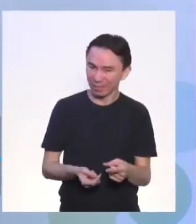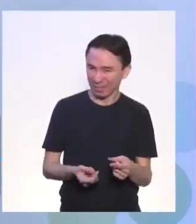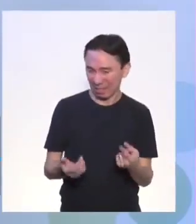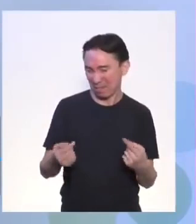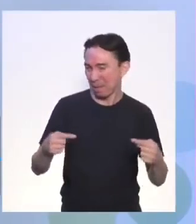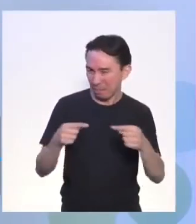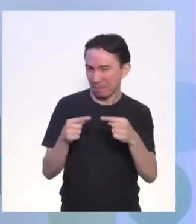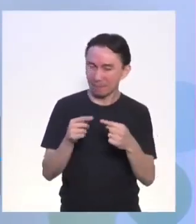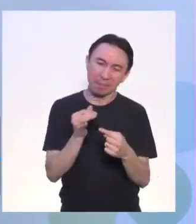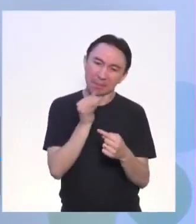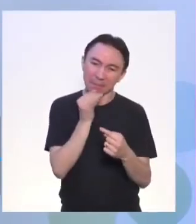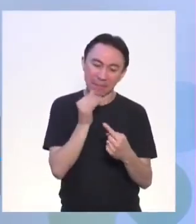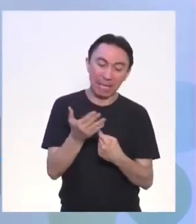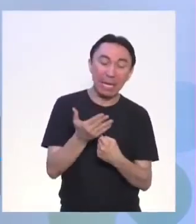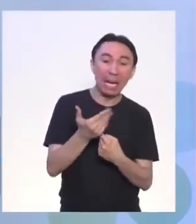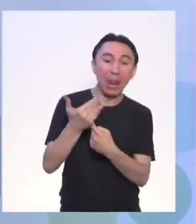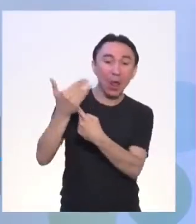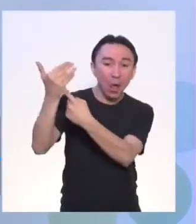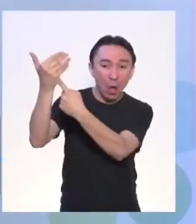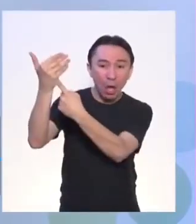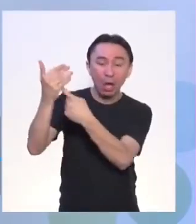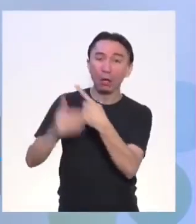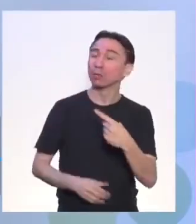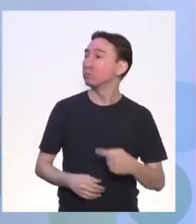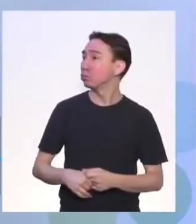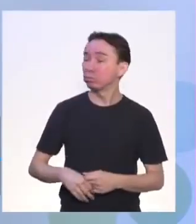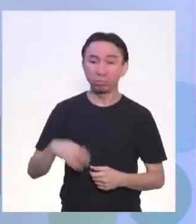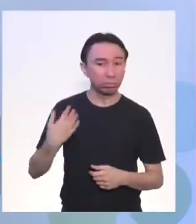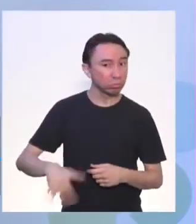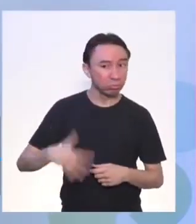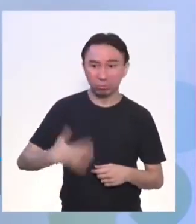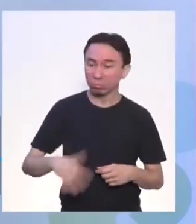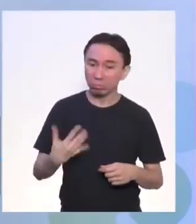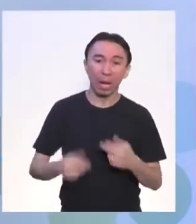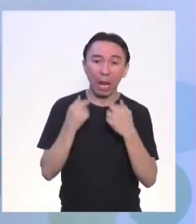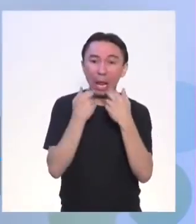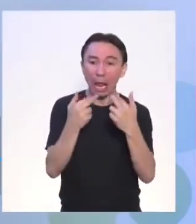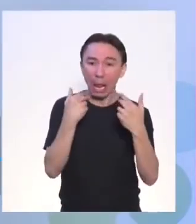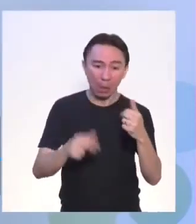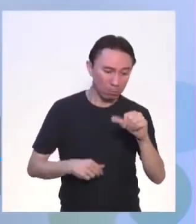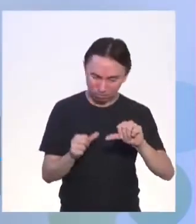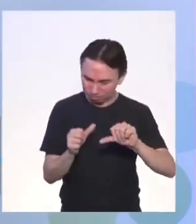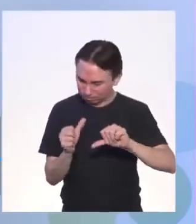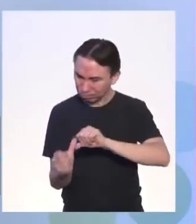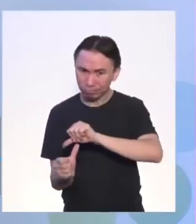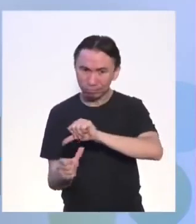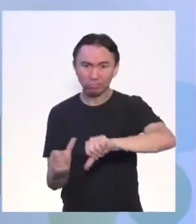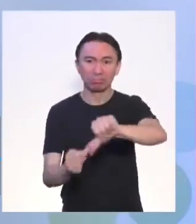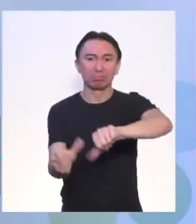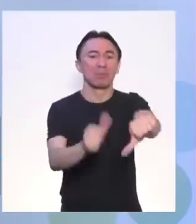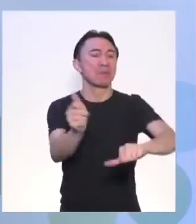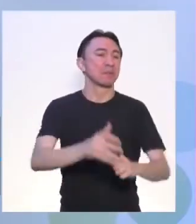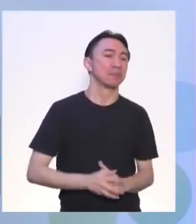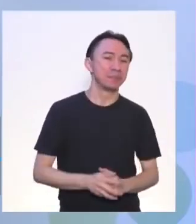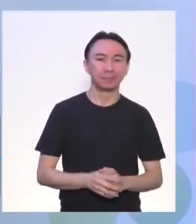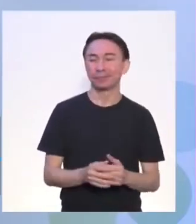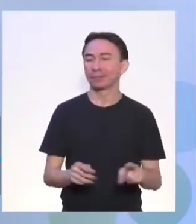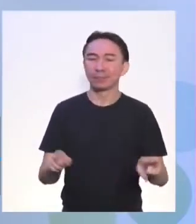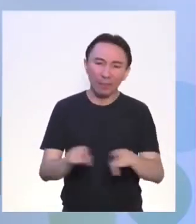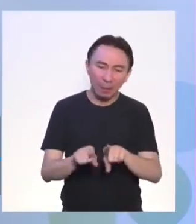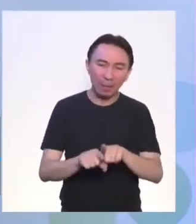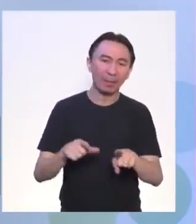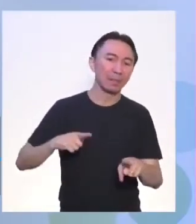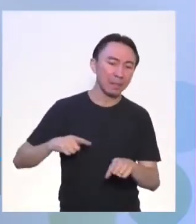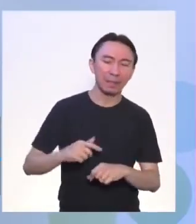tem contribuído muito para essa questão da variedade linguística. E se a gente for falar um pouquinho também sobre os estrangeirismos,